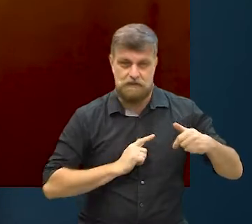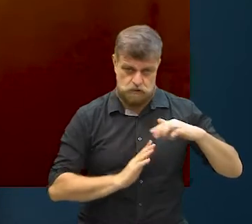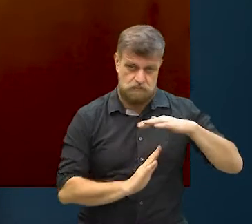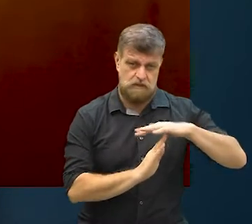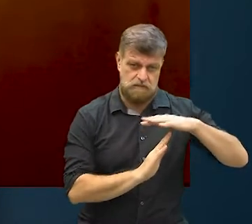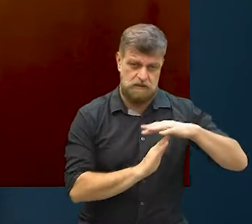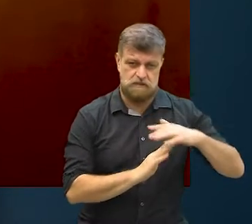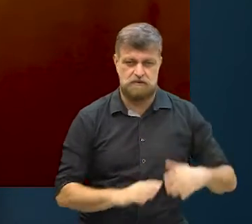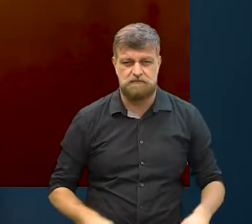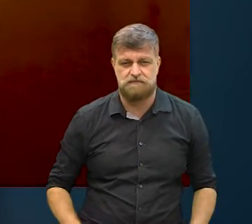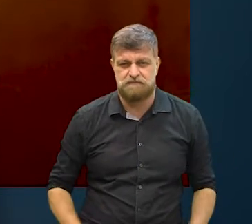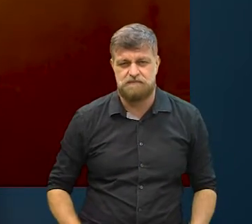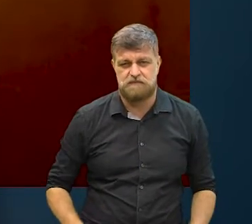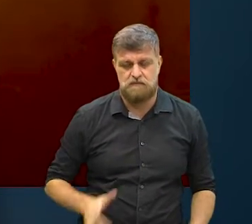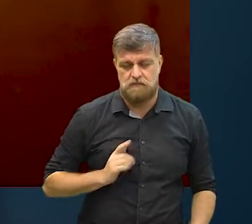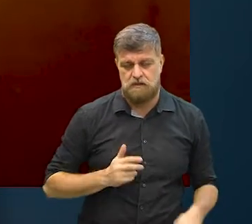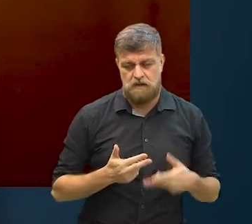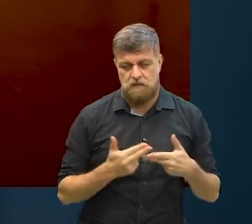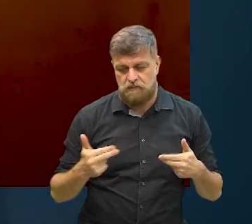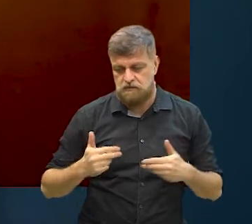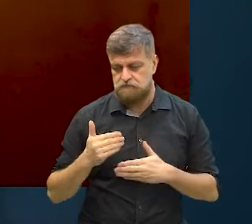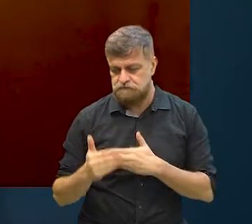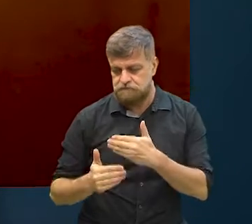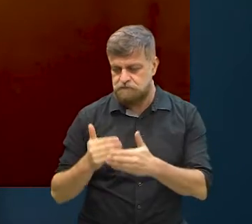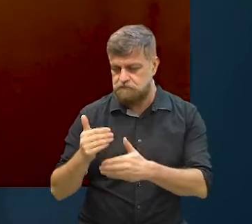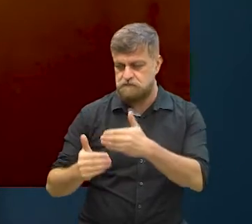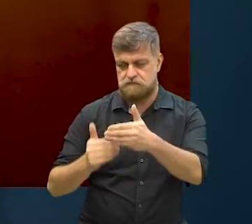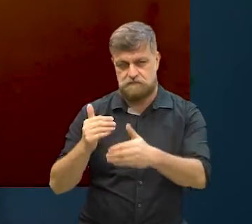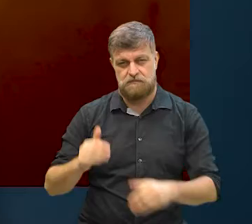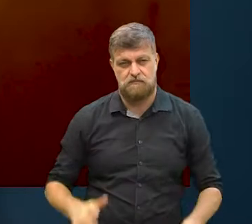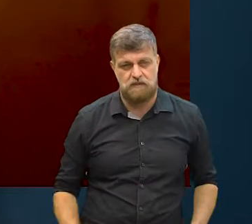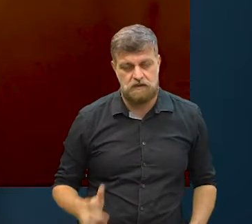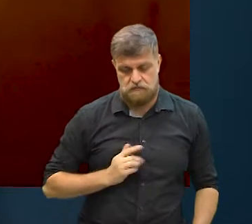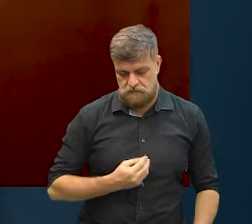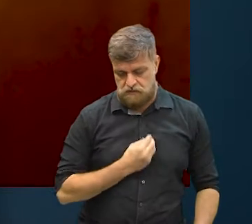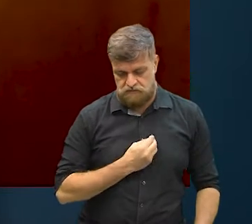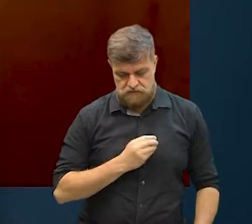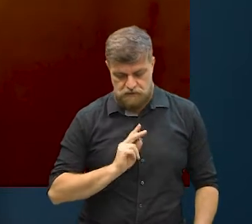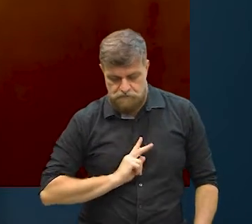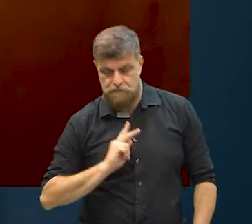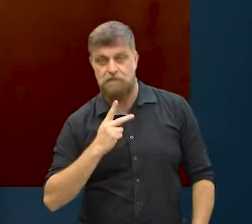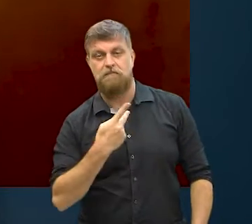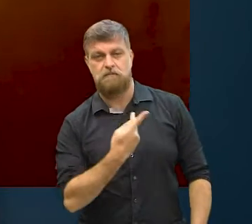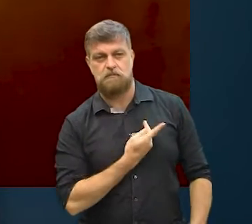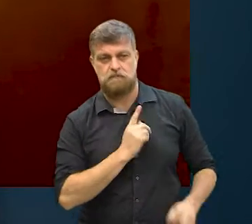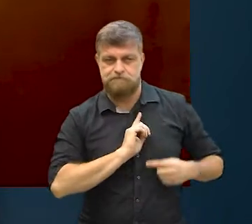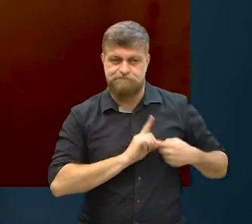foi assim, uma coisa atrás da outra, foi acontecendo e foi mudando toda a minha vida.